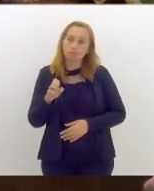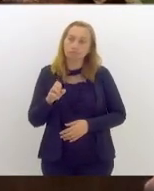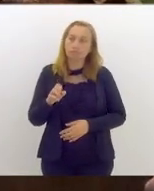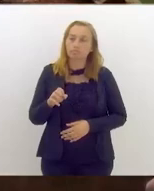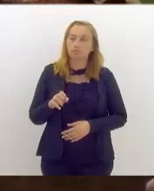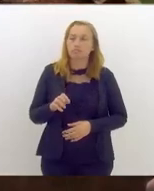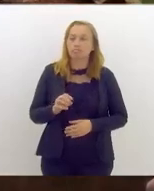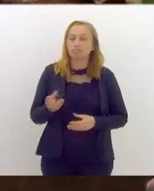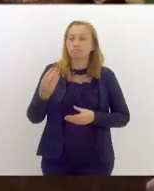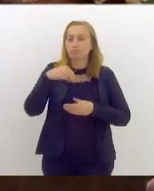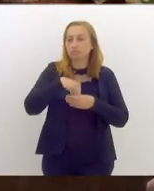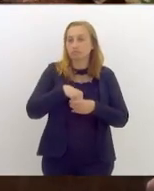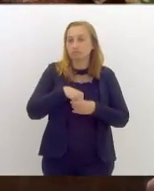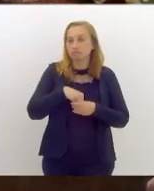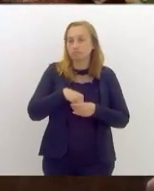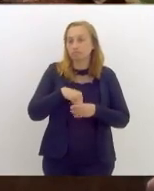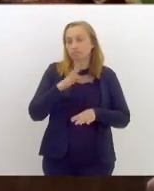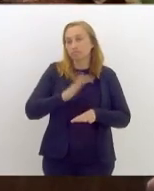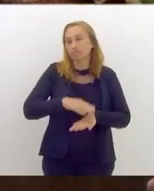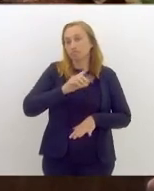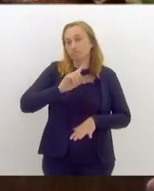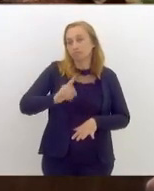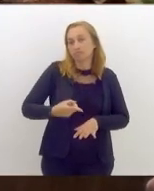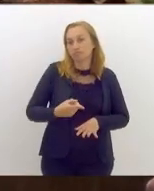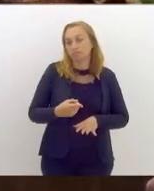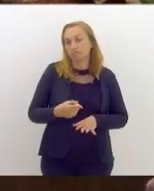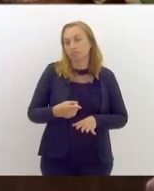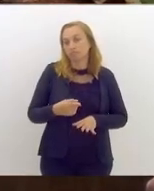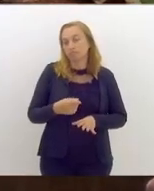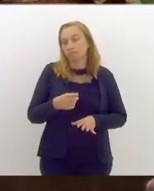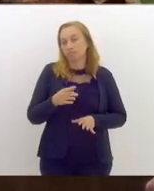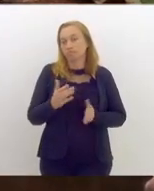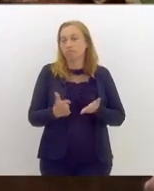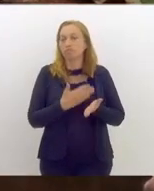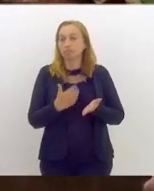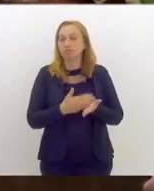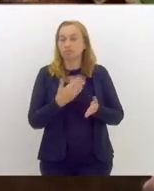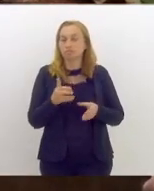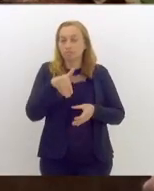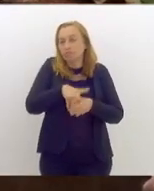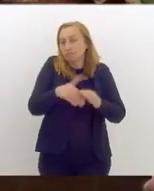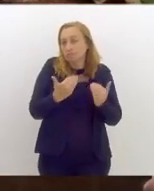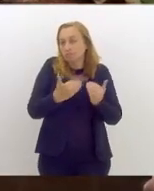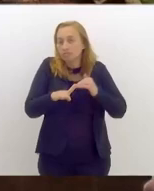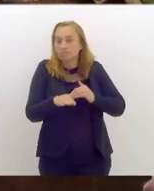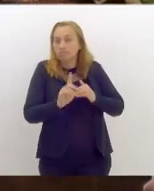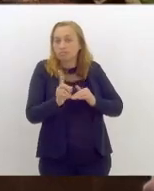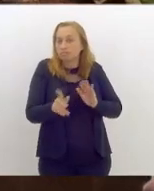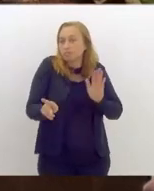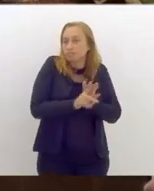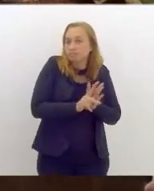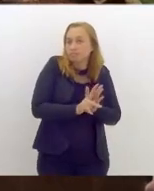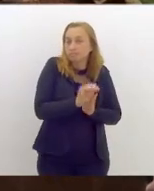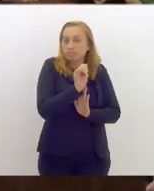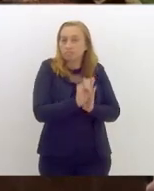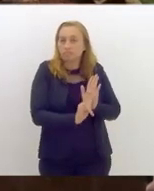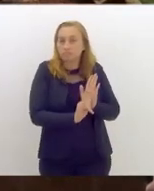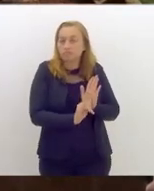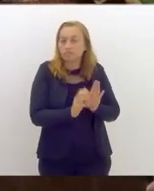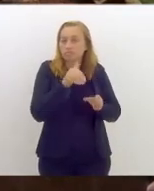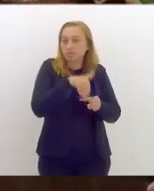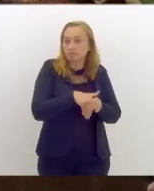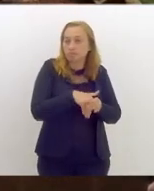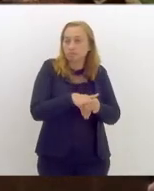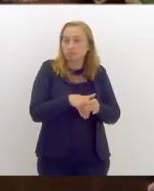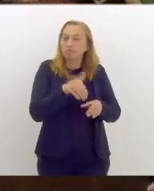está dentre as mais de mil páginas de anexo porque é um voto contrário não é parte do relatório votado é um